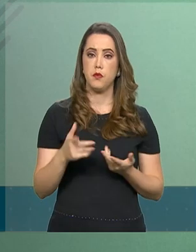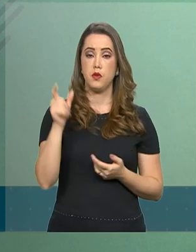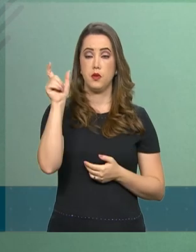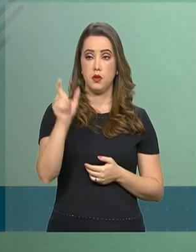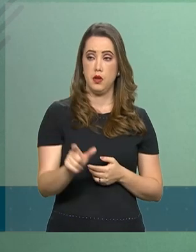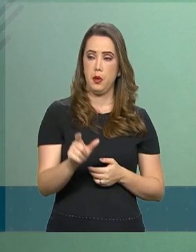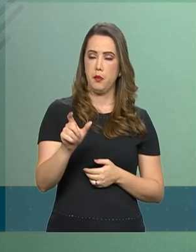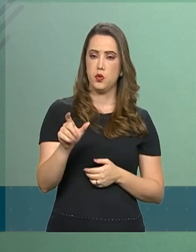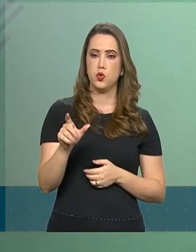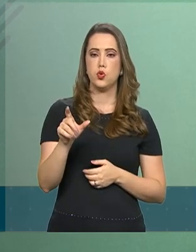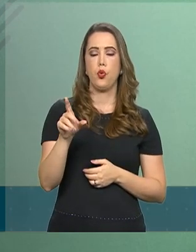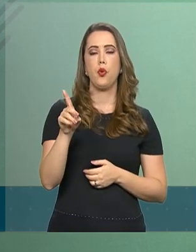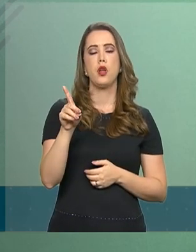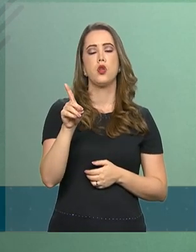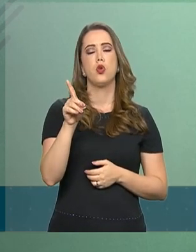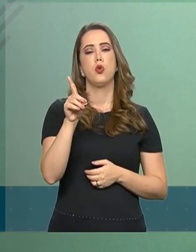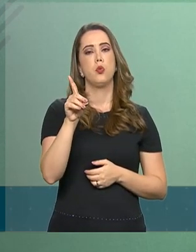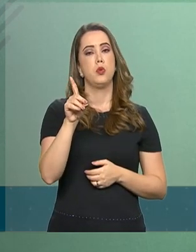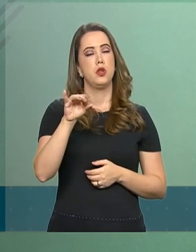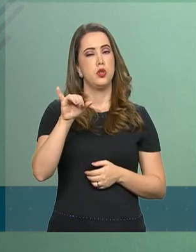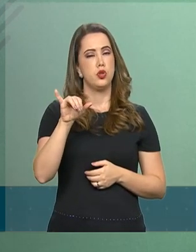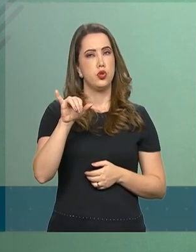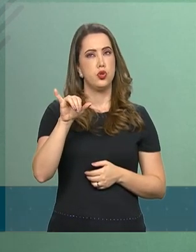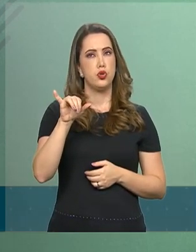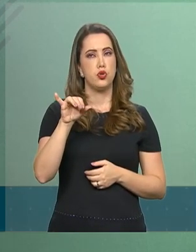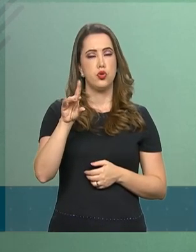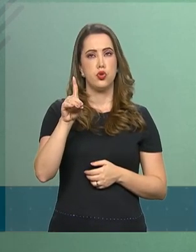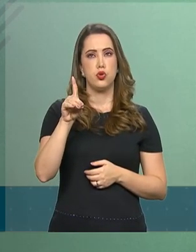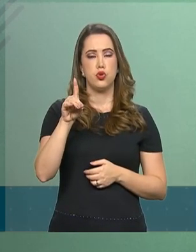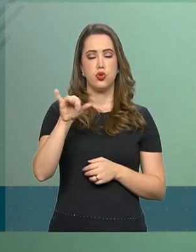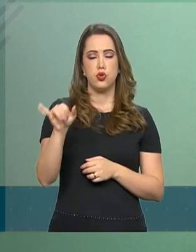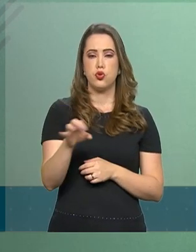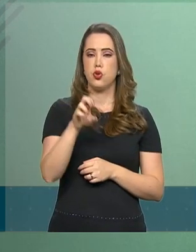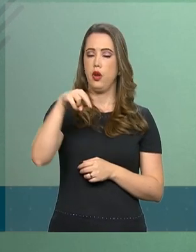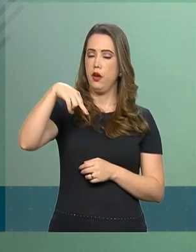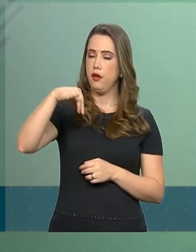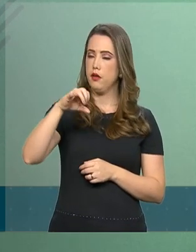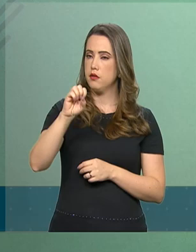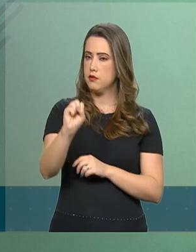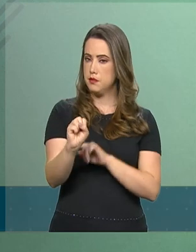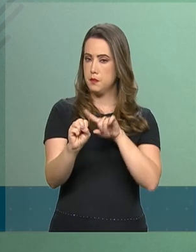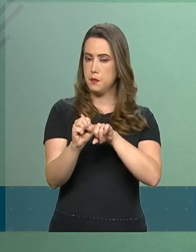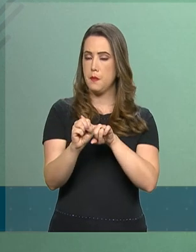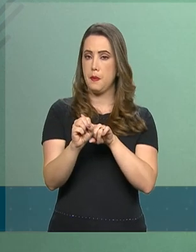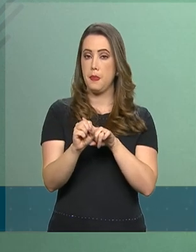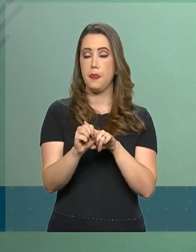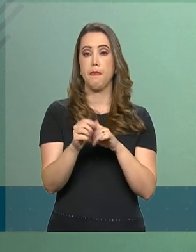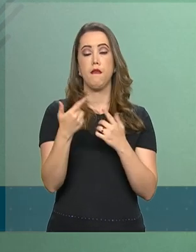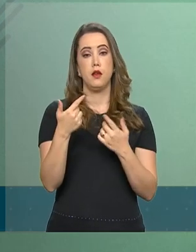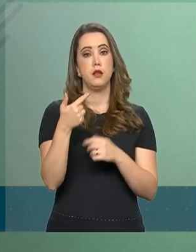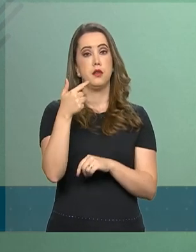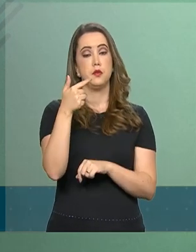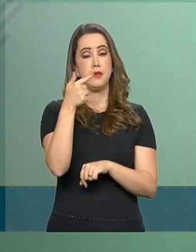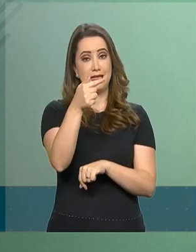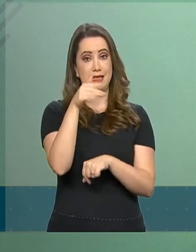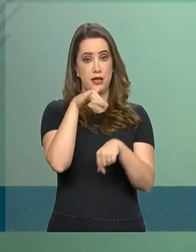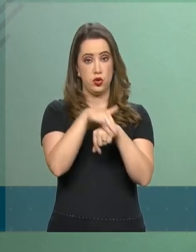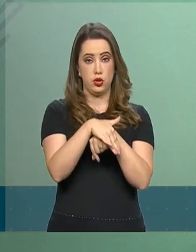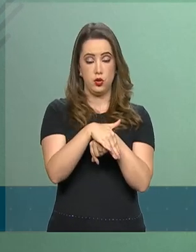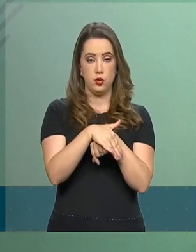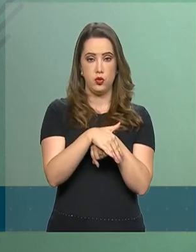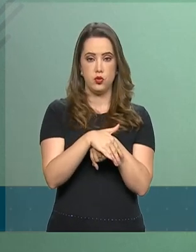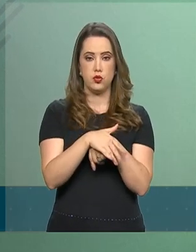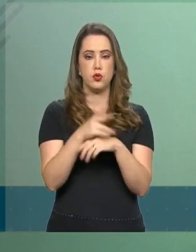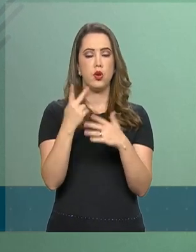james fox às 17 horas como de costume horário brasil 19 horas